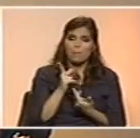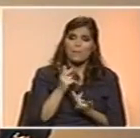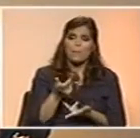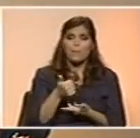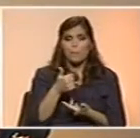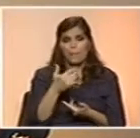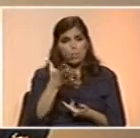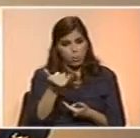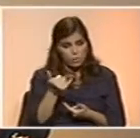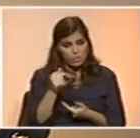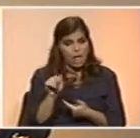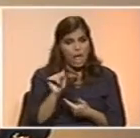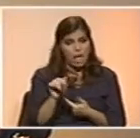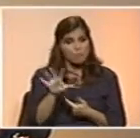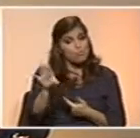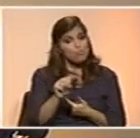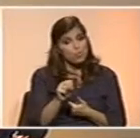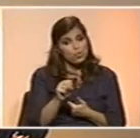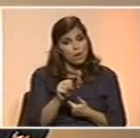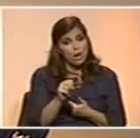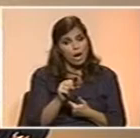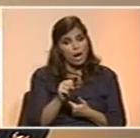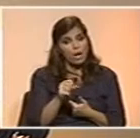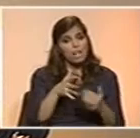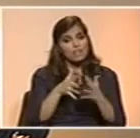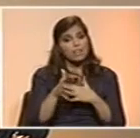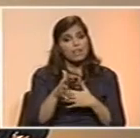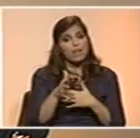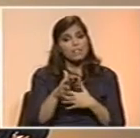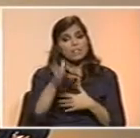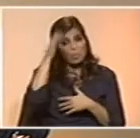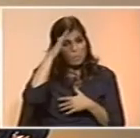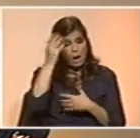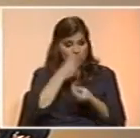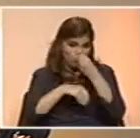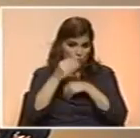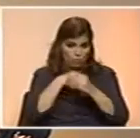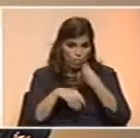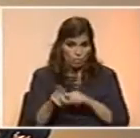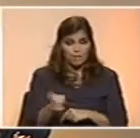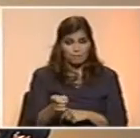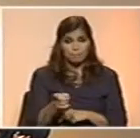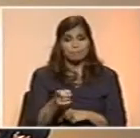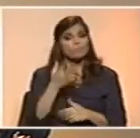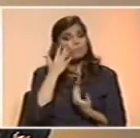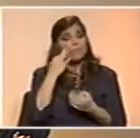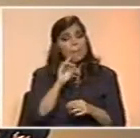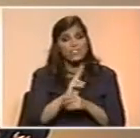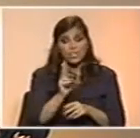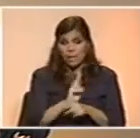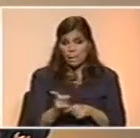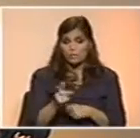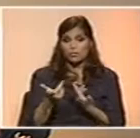ela é obtida na sua forma ativa através dos produtos de origem animal. Portanto, geralmente, os vegetarianos, na